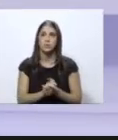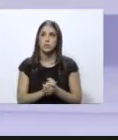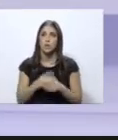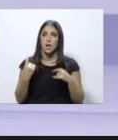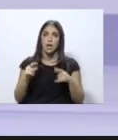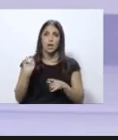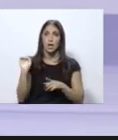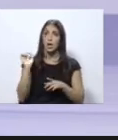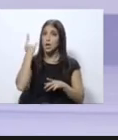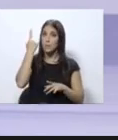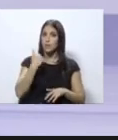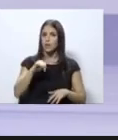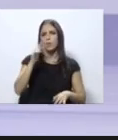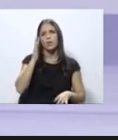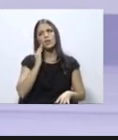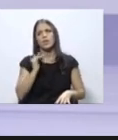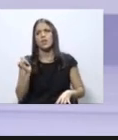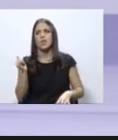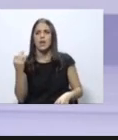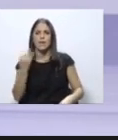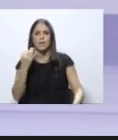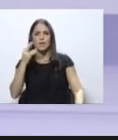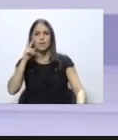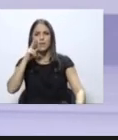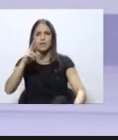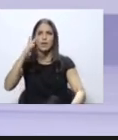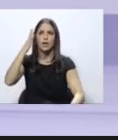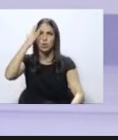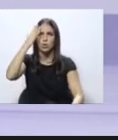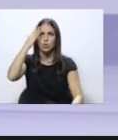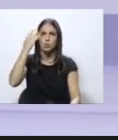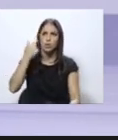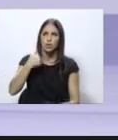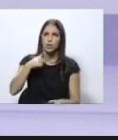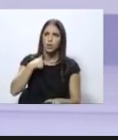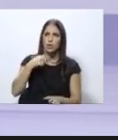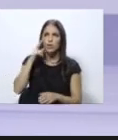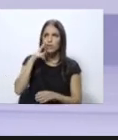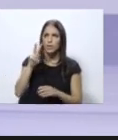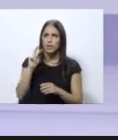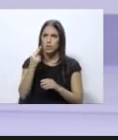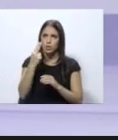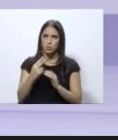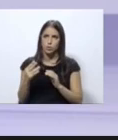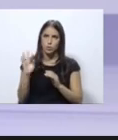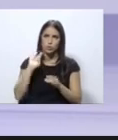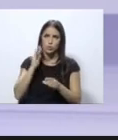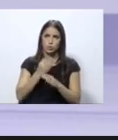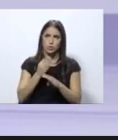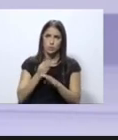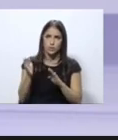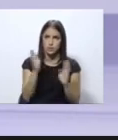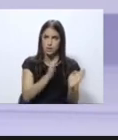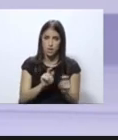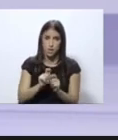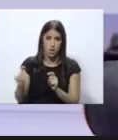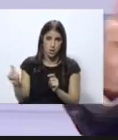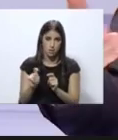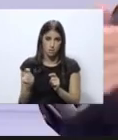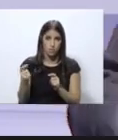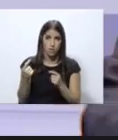estive a tentar ver alguns números, percebi que esteve nas últimas duas épocas ao serviço do Hertha de Berlim, uma equipa da